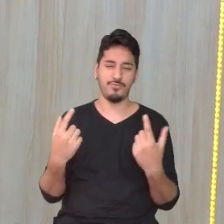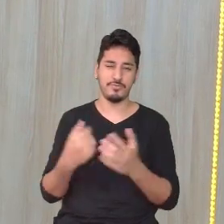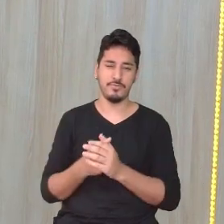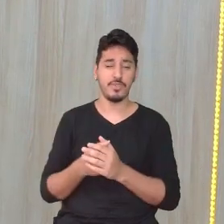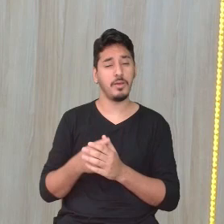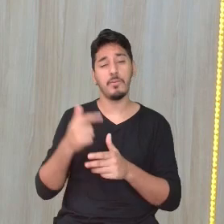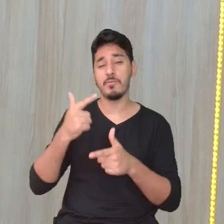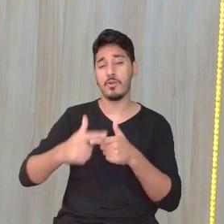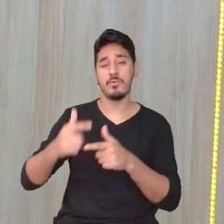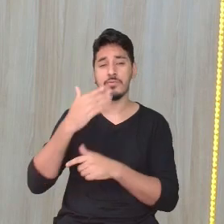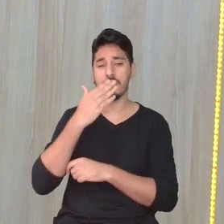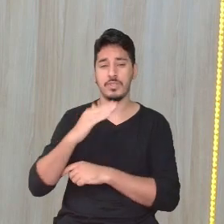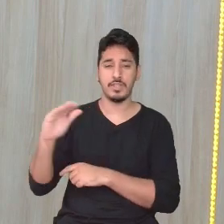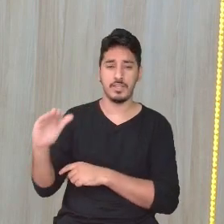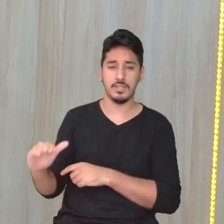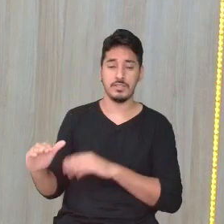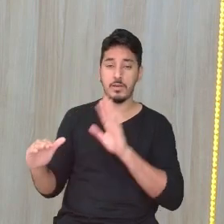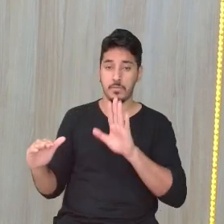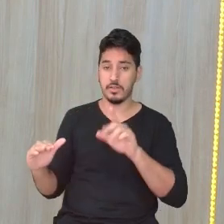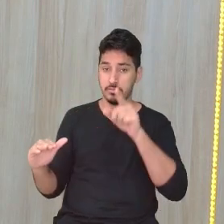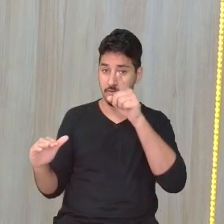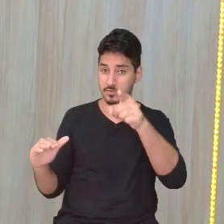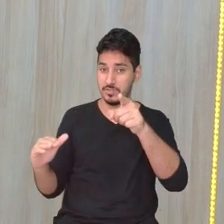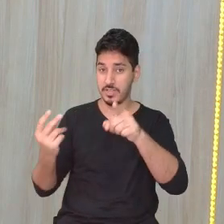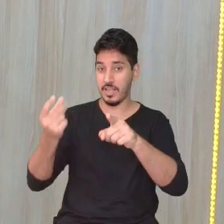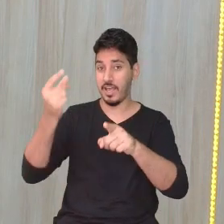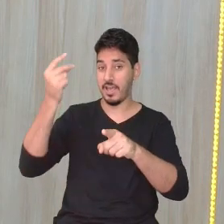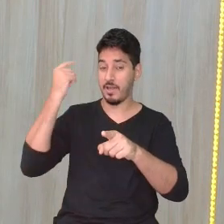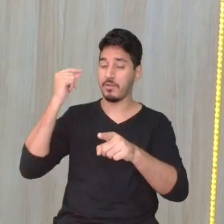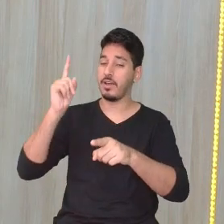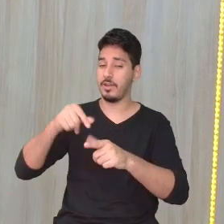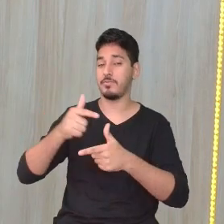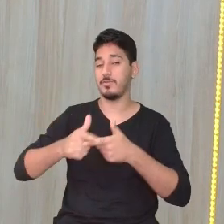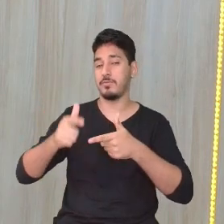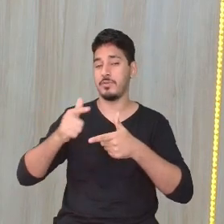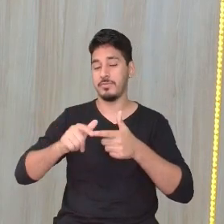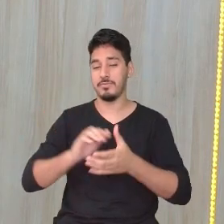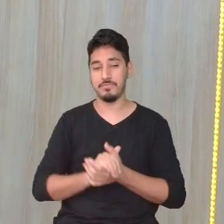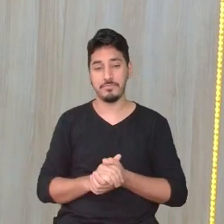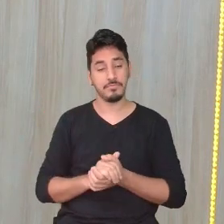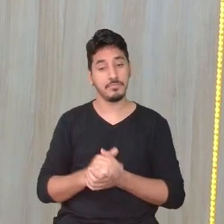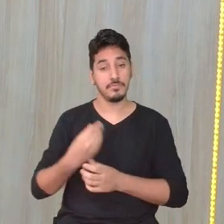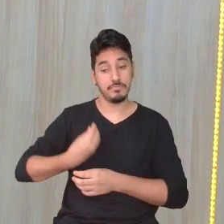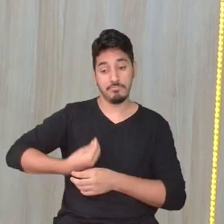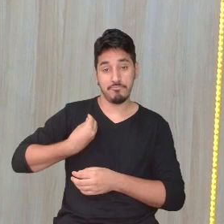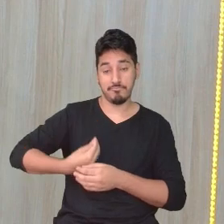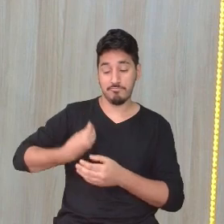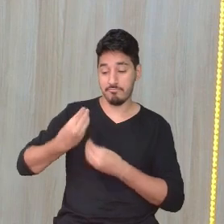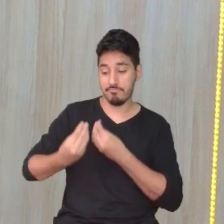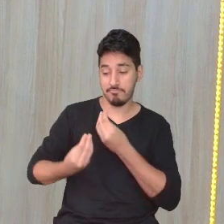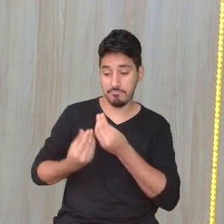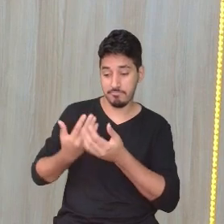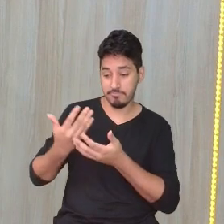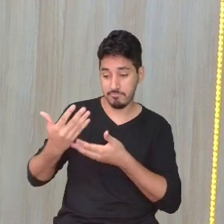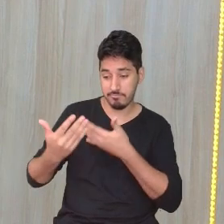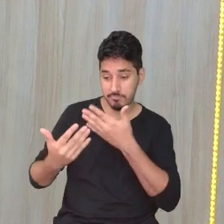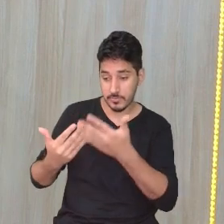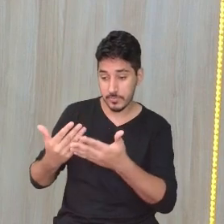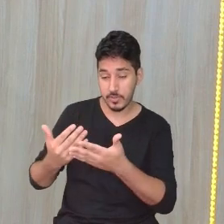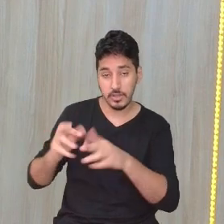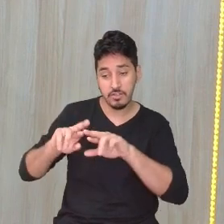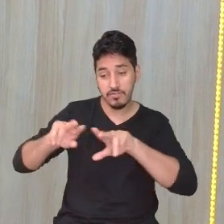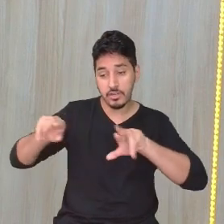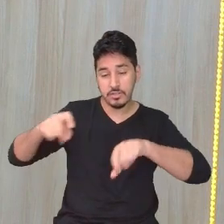de criança, mas para você naquela época eram problemas. Então, ao longo da nossa vida, em diferentes momentos, em